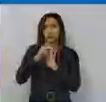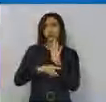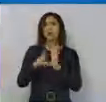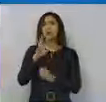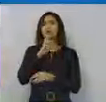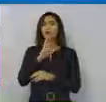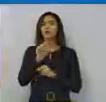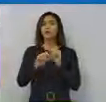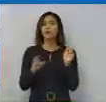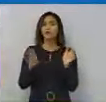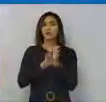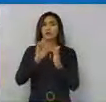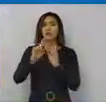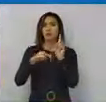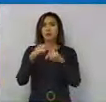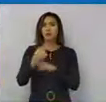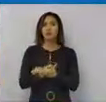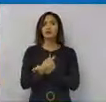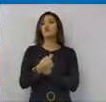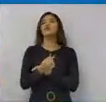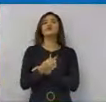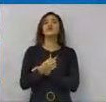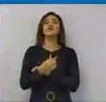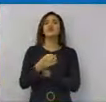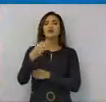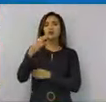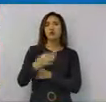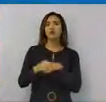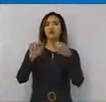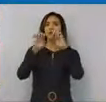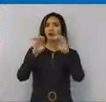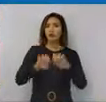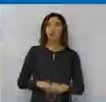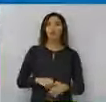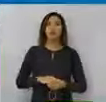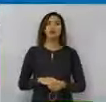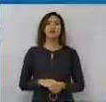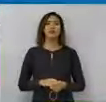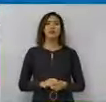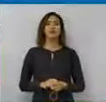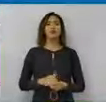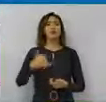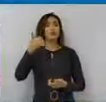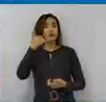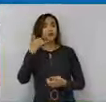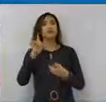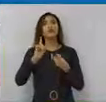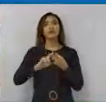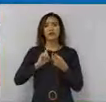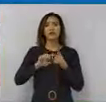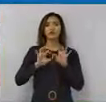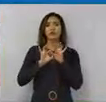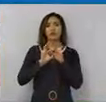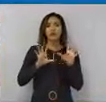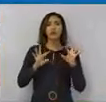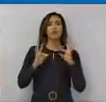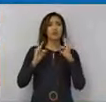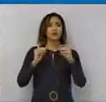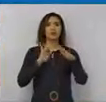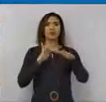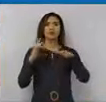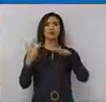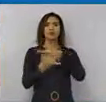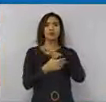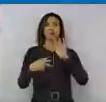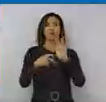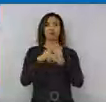que chegarem posteriores de forma agrupada e estruturada. O 0800 também está disponível e todas as redes sociais da